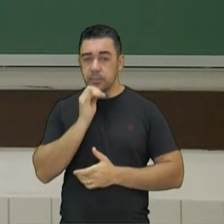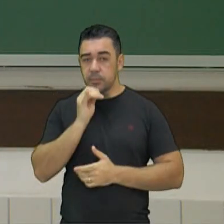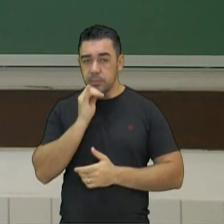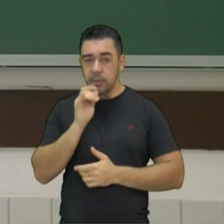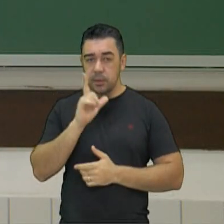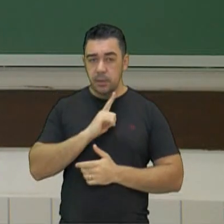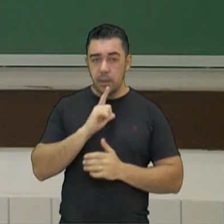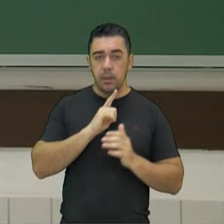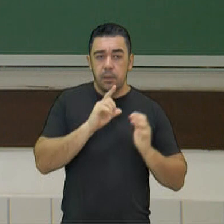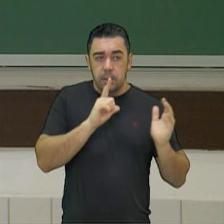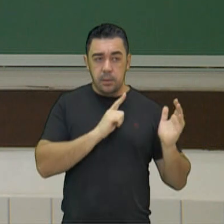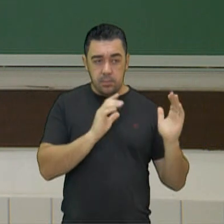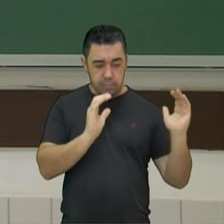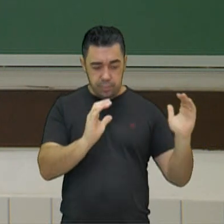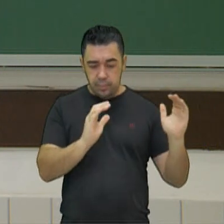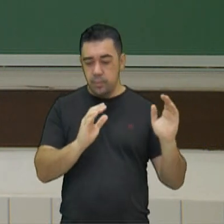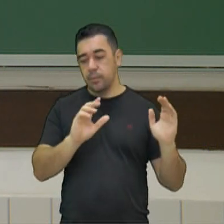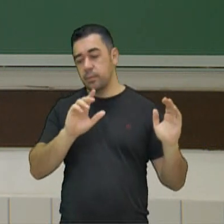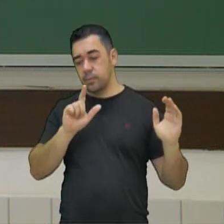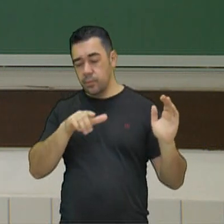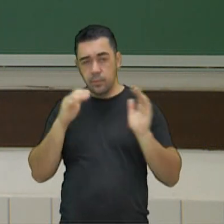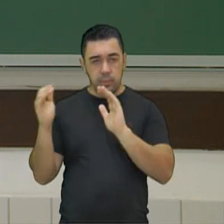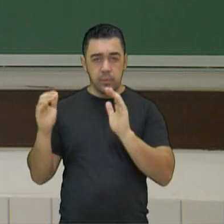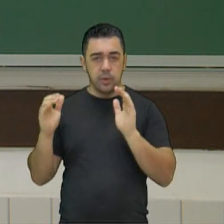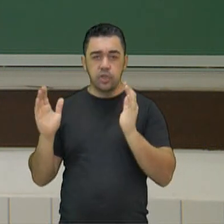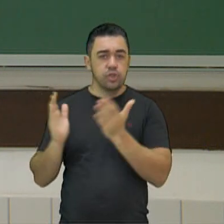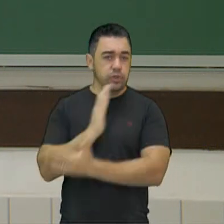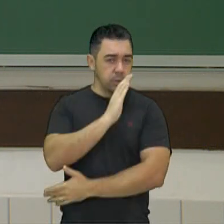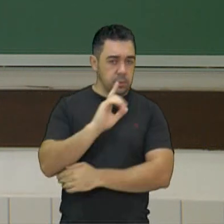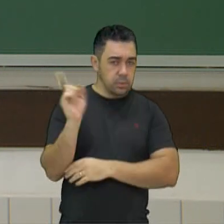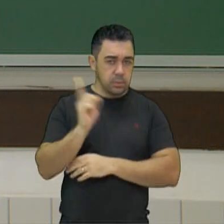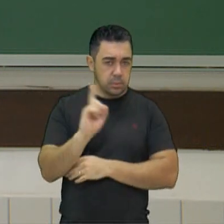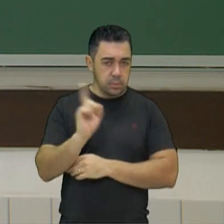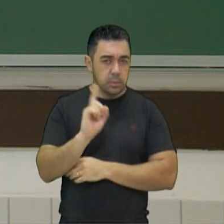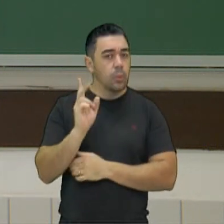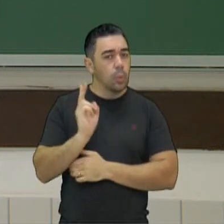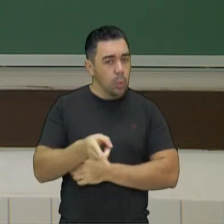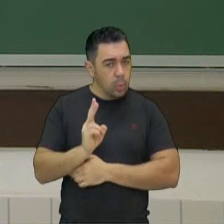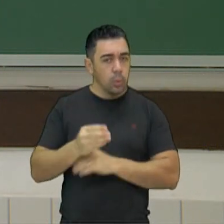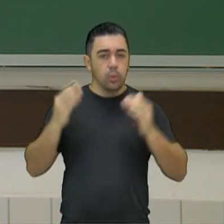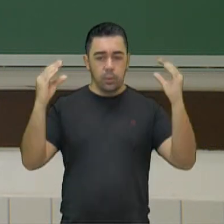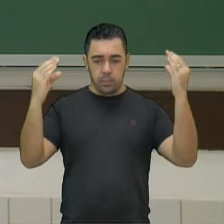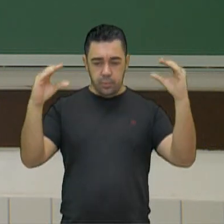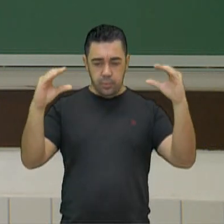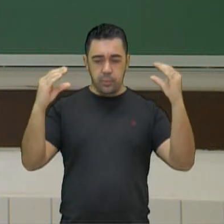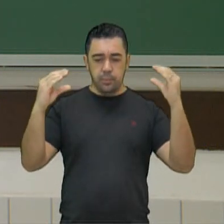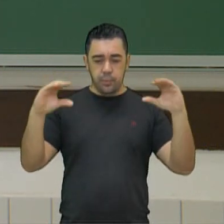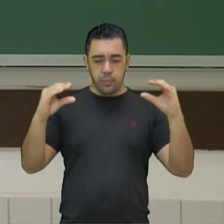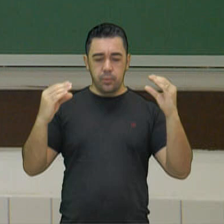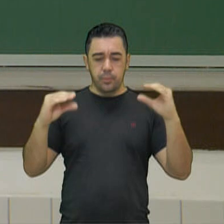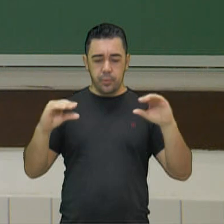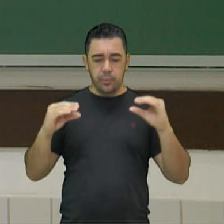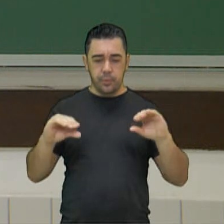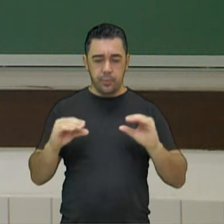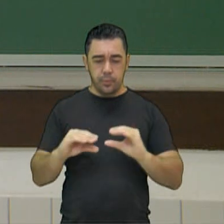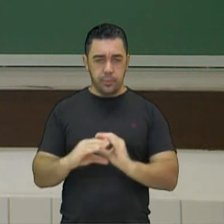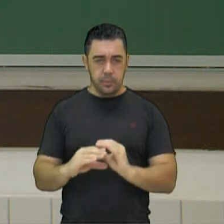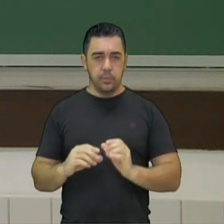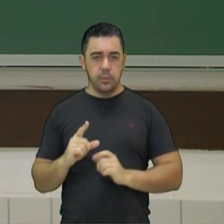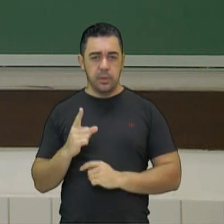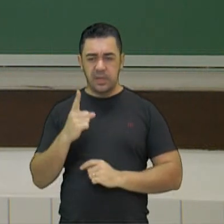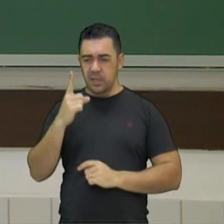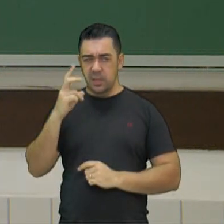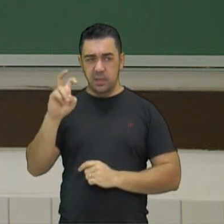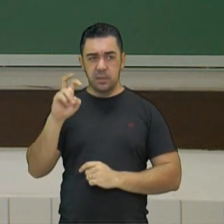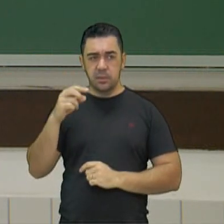passou de uma linha para outra e você não mexeu, você joga fora o número, tá? Eu percebo muitas vezes em aula que a pessoa chega ali no 15